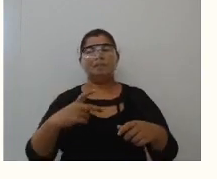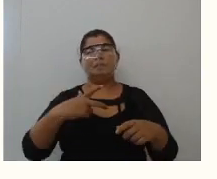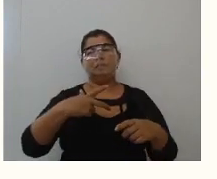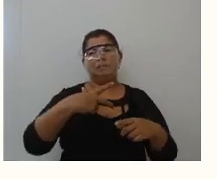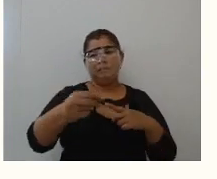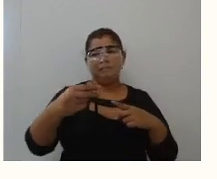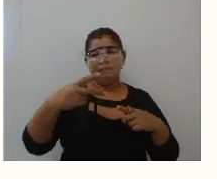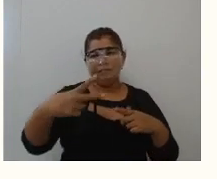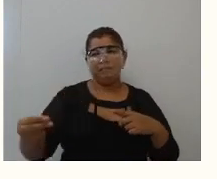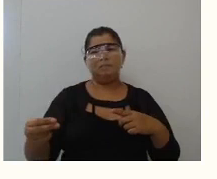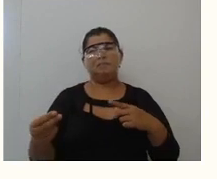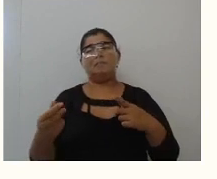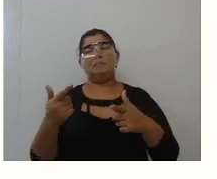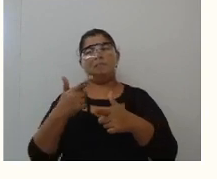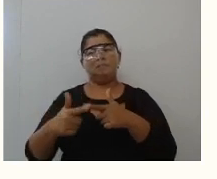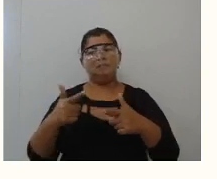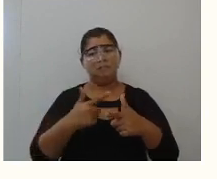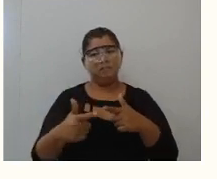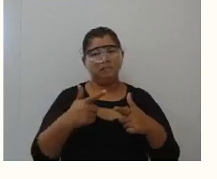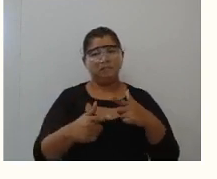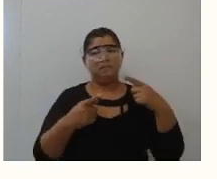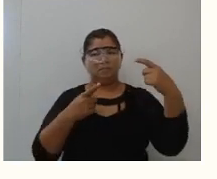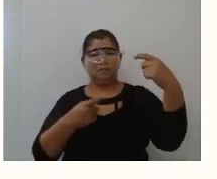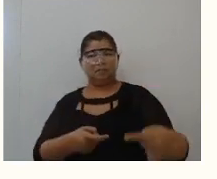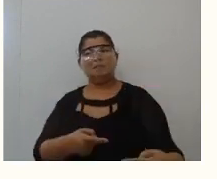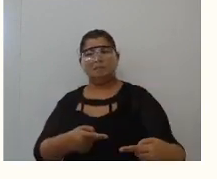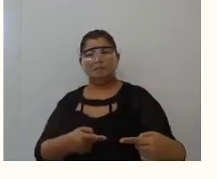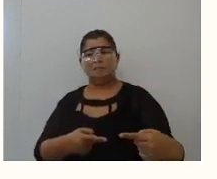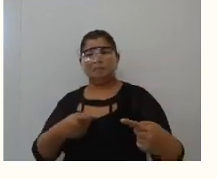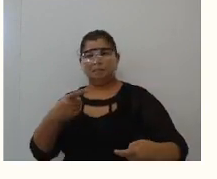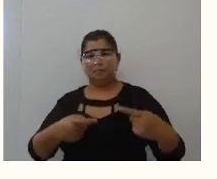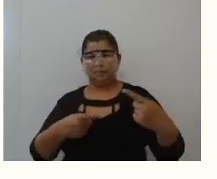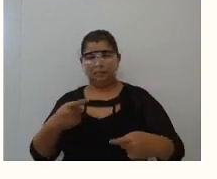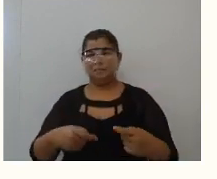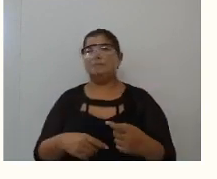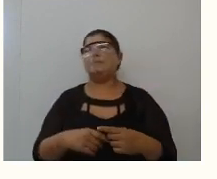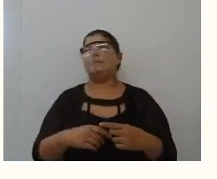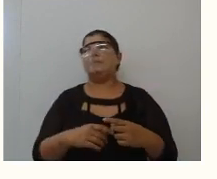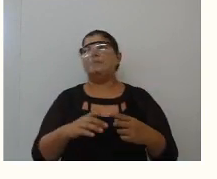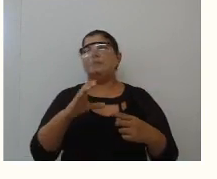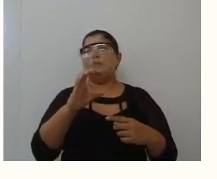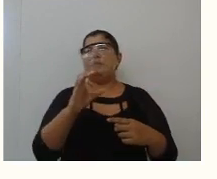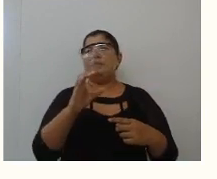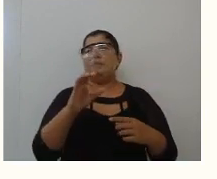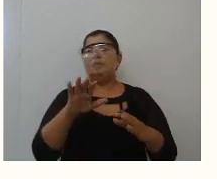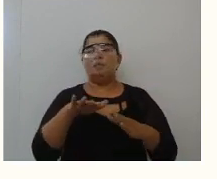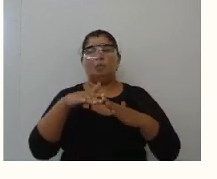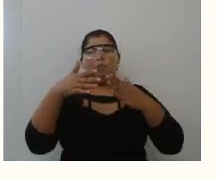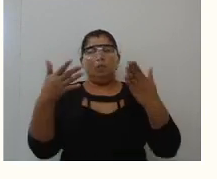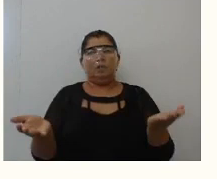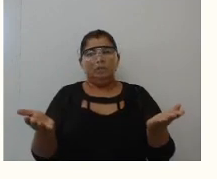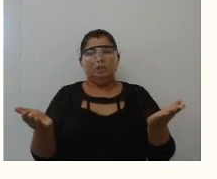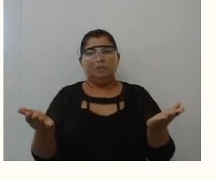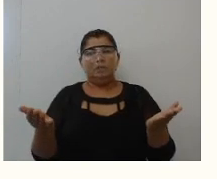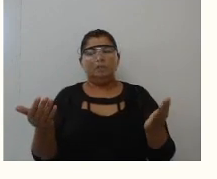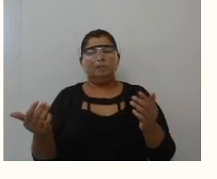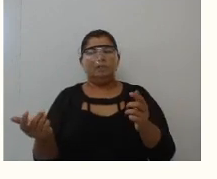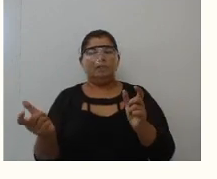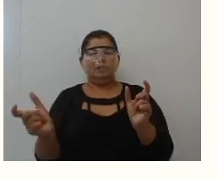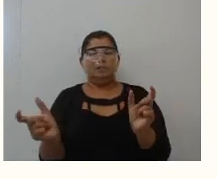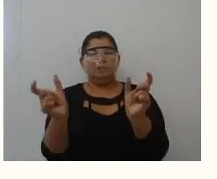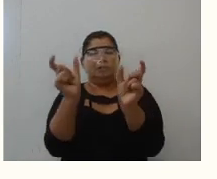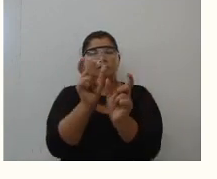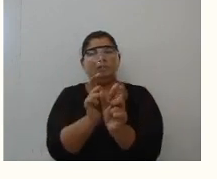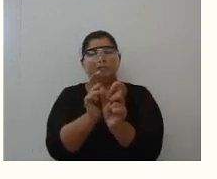enfrentamento. A conjunção destacada quando, lá em cima, pode ser substituída sem alteração